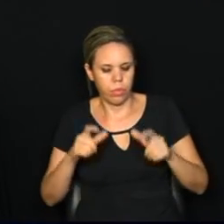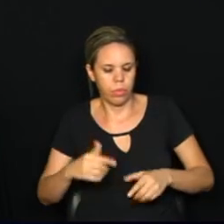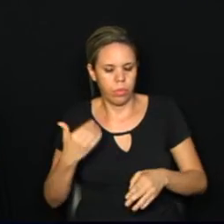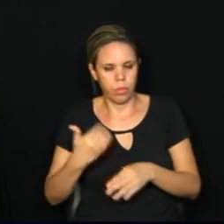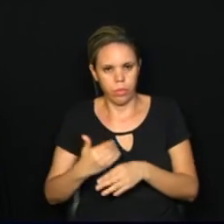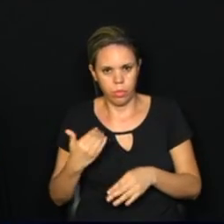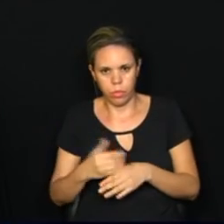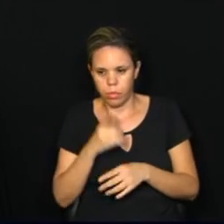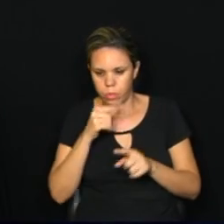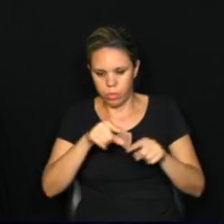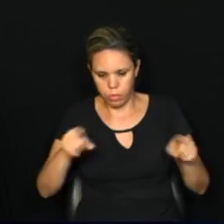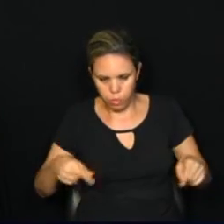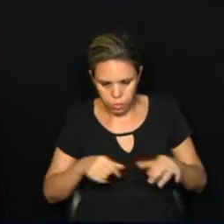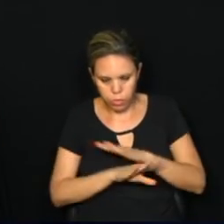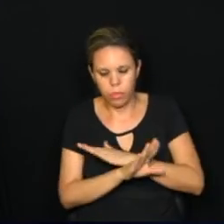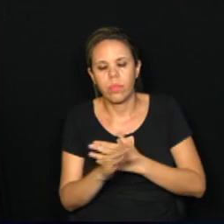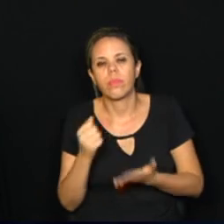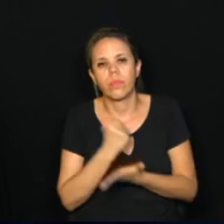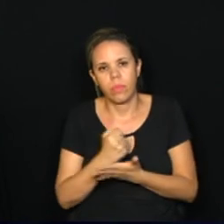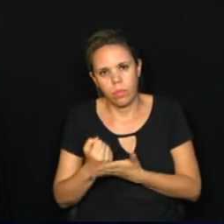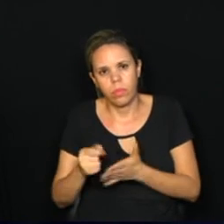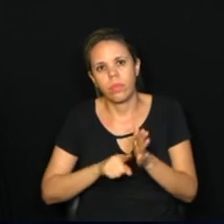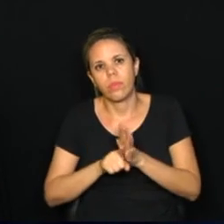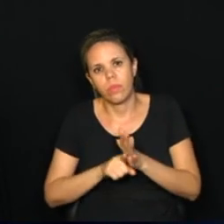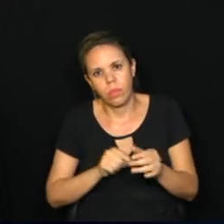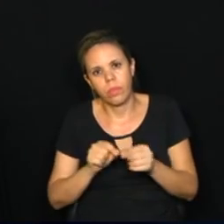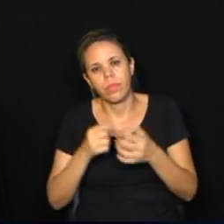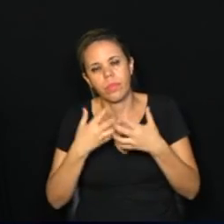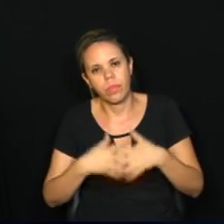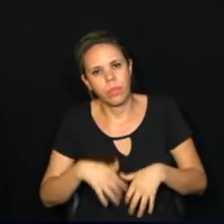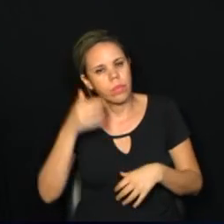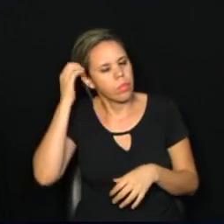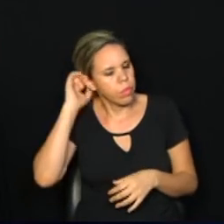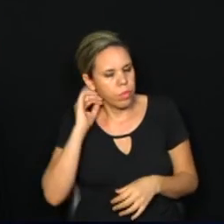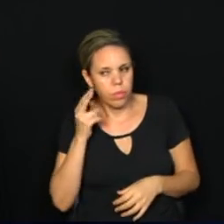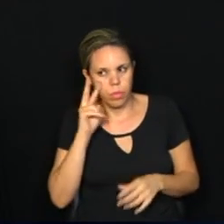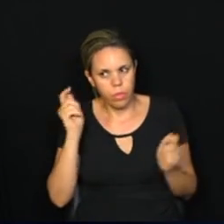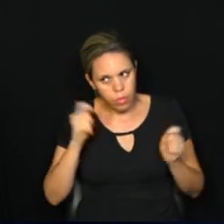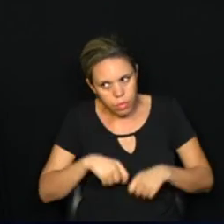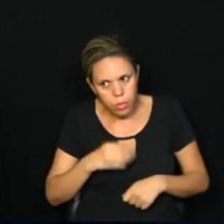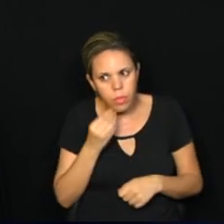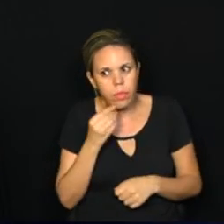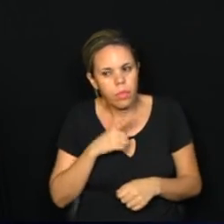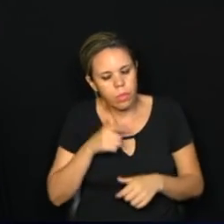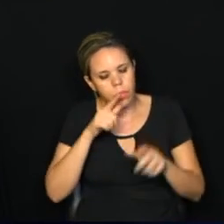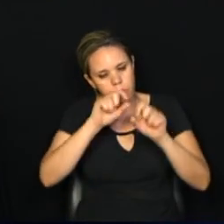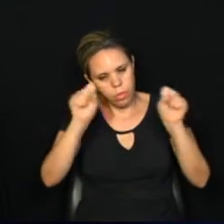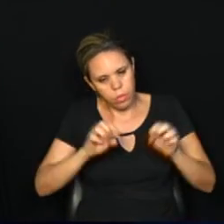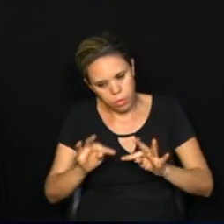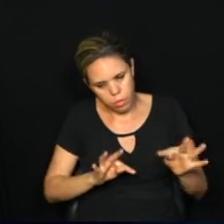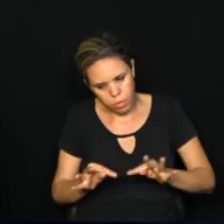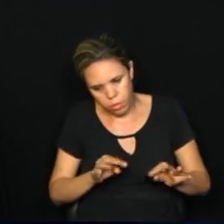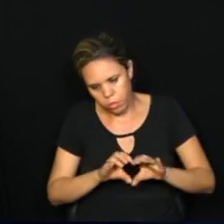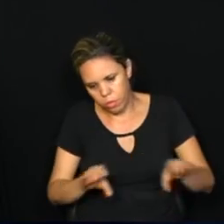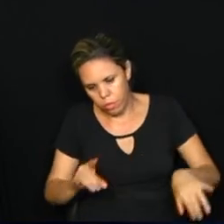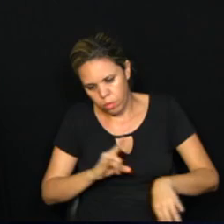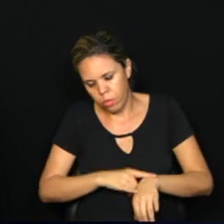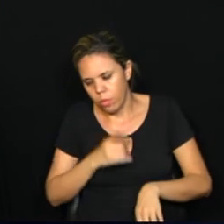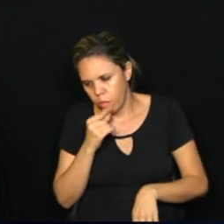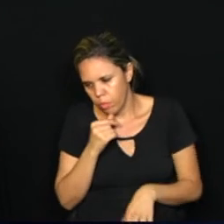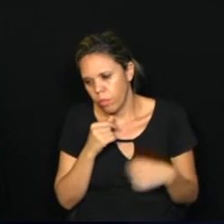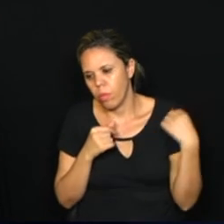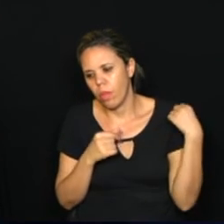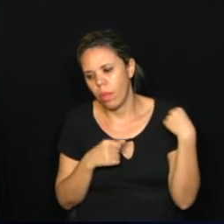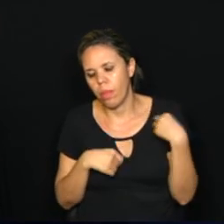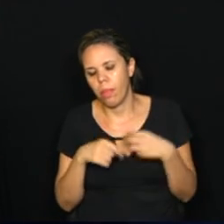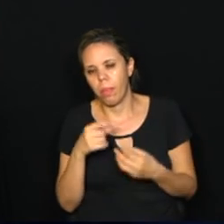feito a contratação de estudos para a execução de sistemas de tratamento de esgoto a nível terciário nesses